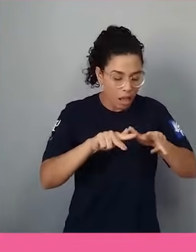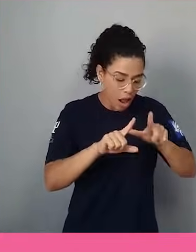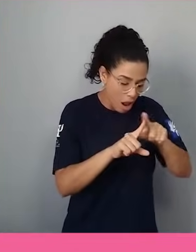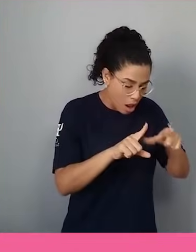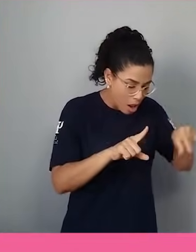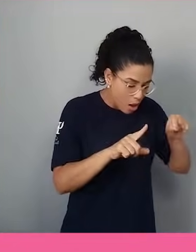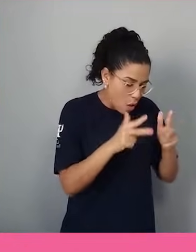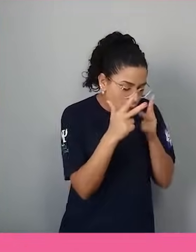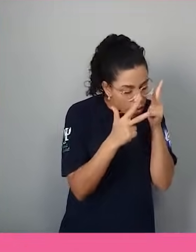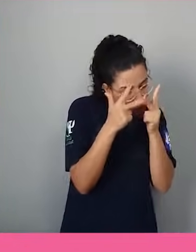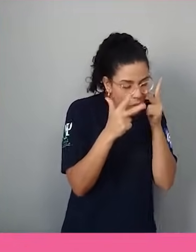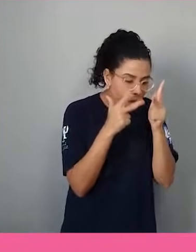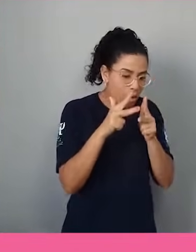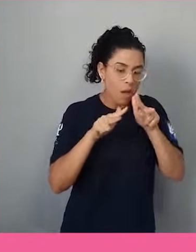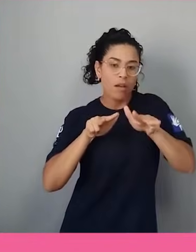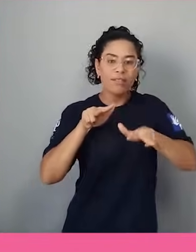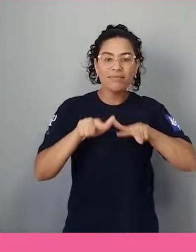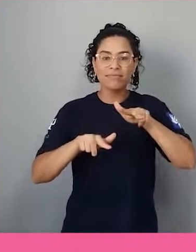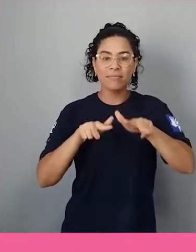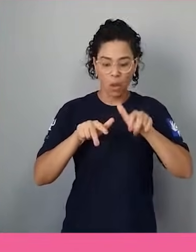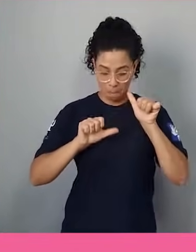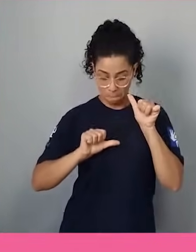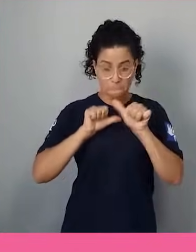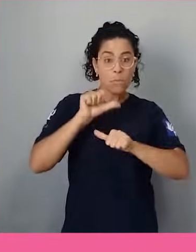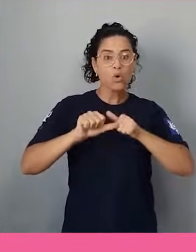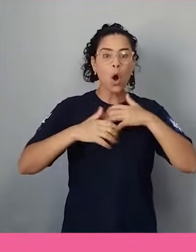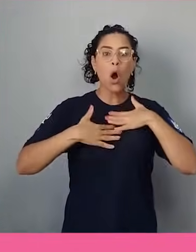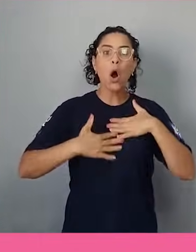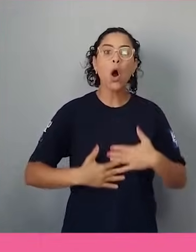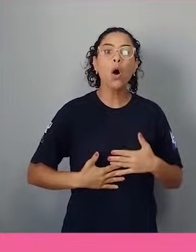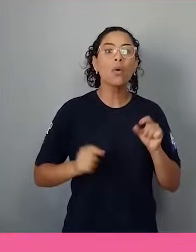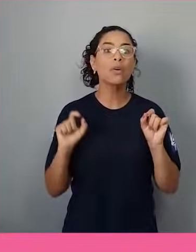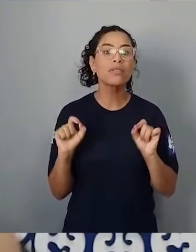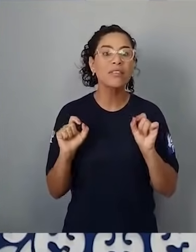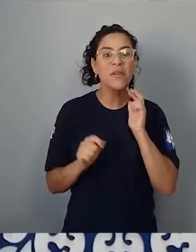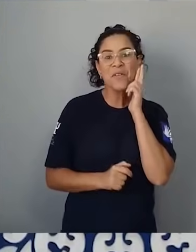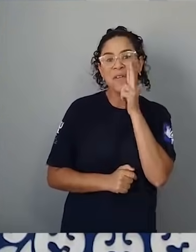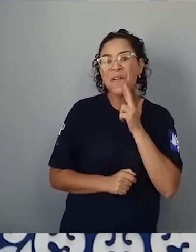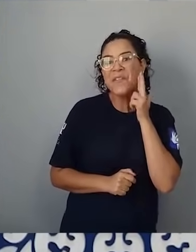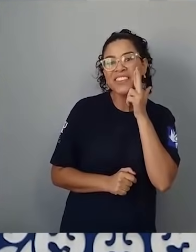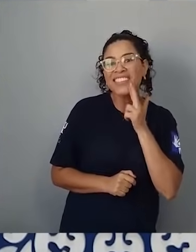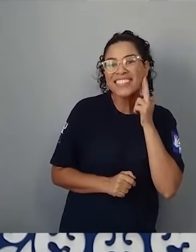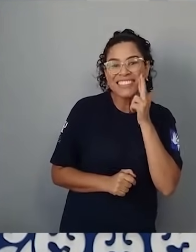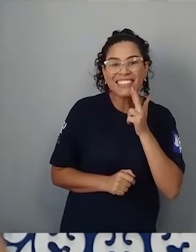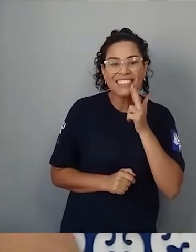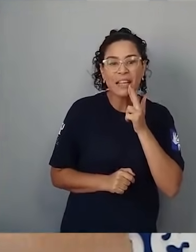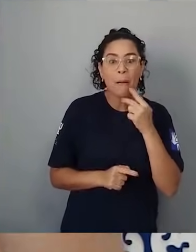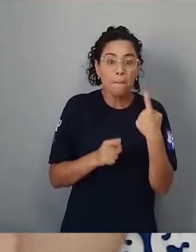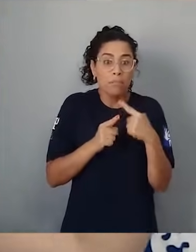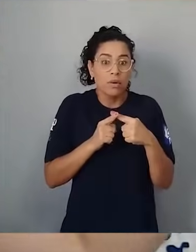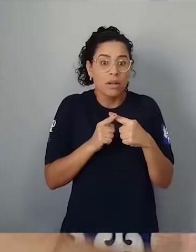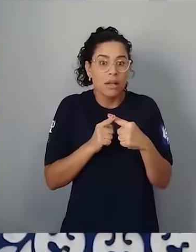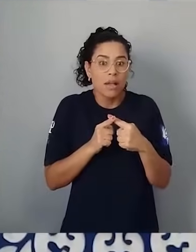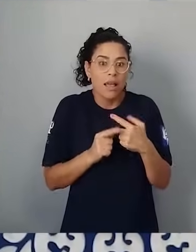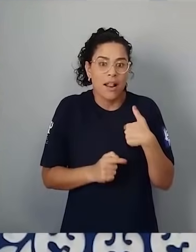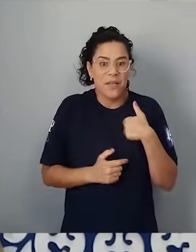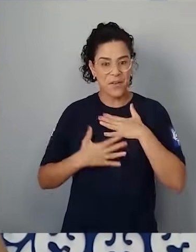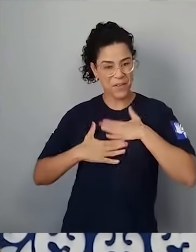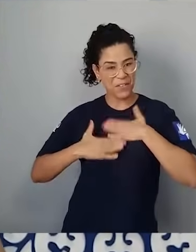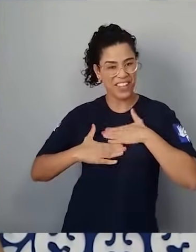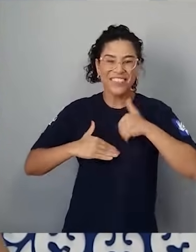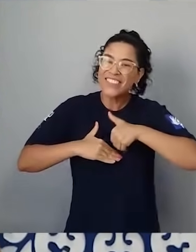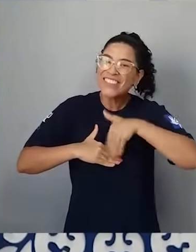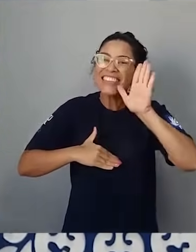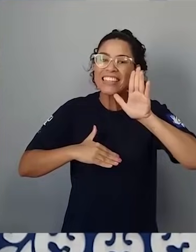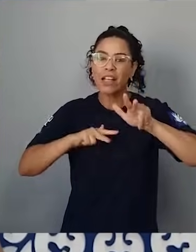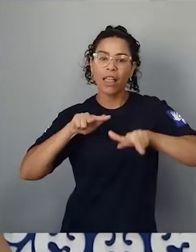cor para a cor de rosa, que ele achava mais bonita de todas. E saiu para o sol contente da vida.